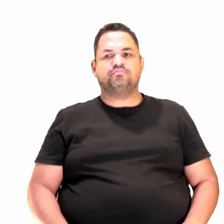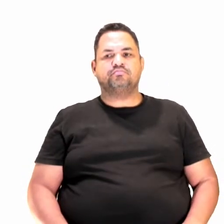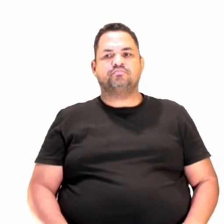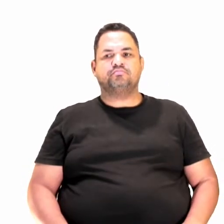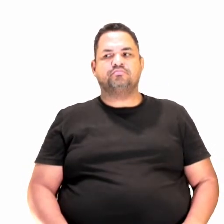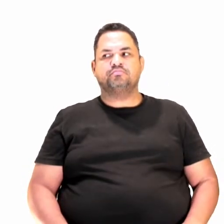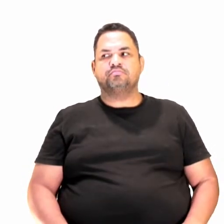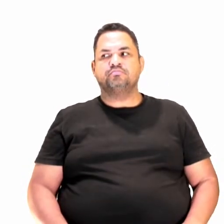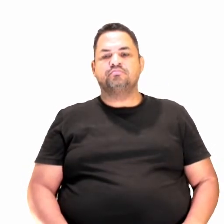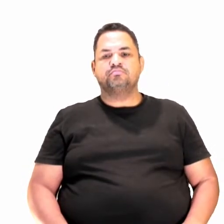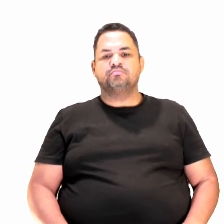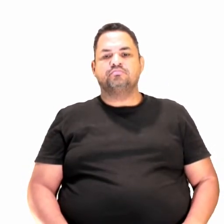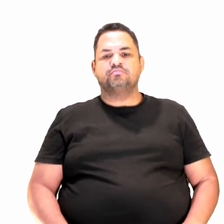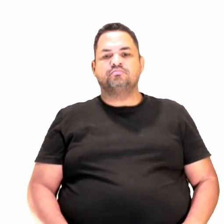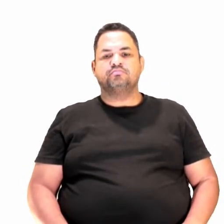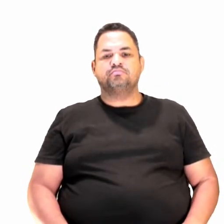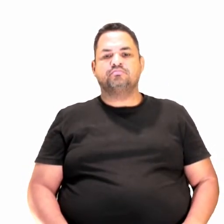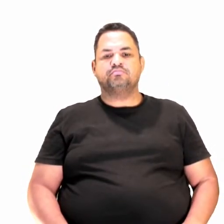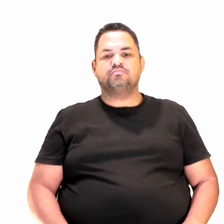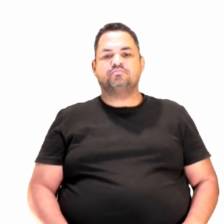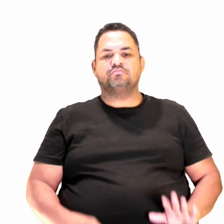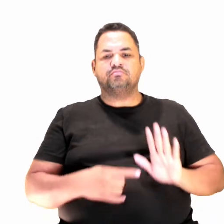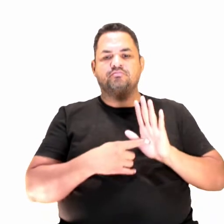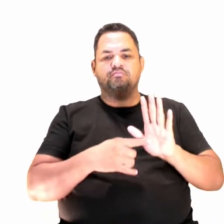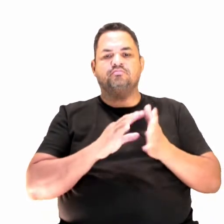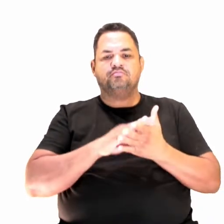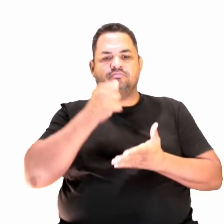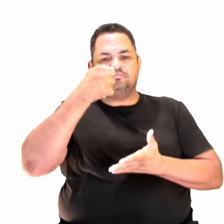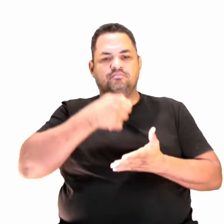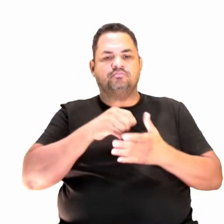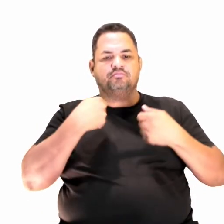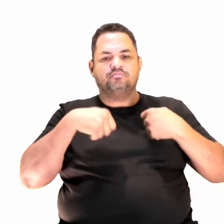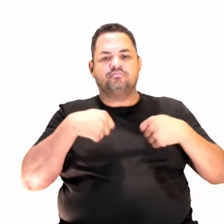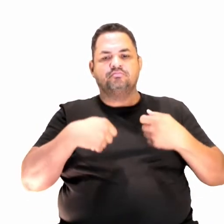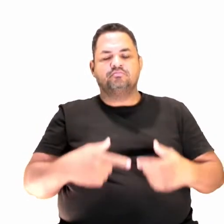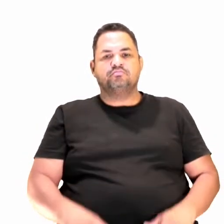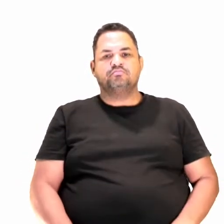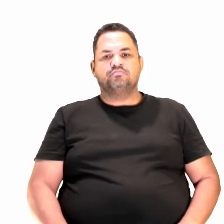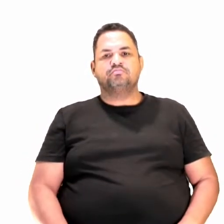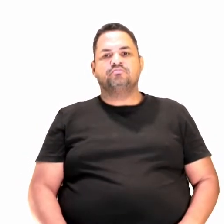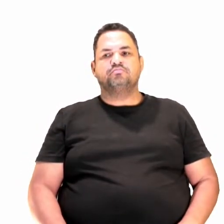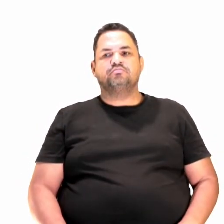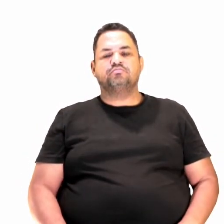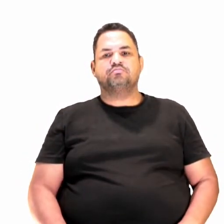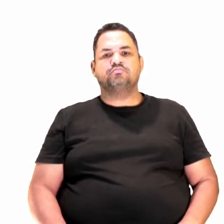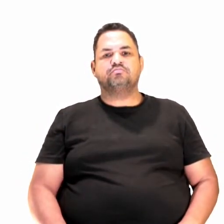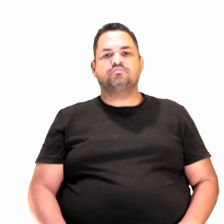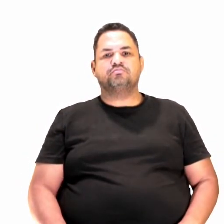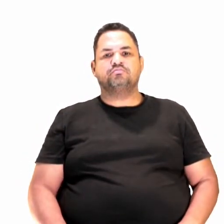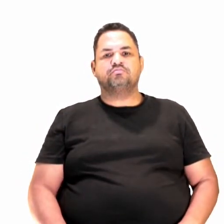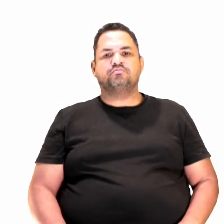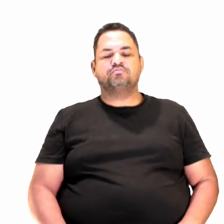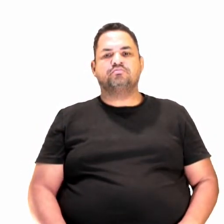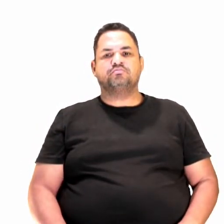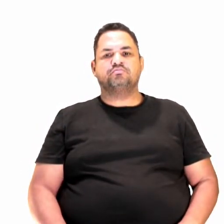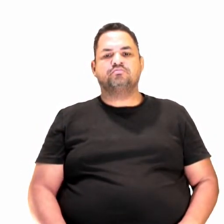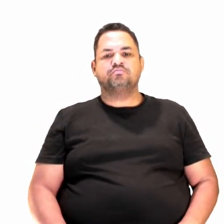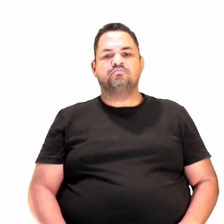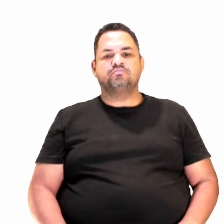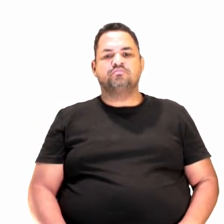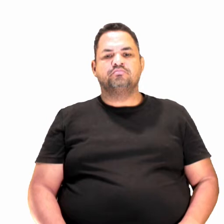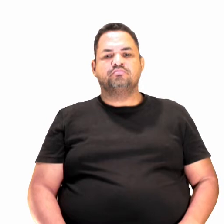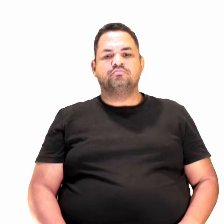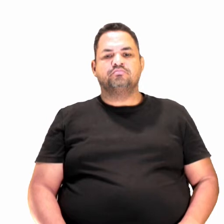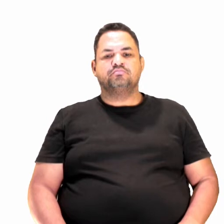questão da suposição, e agora ele vai expressar obrigação ou necessidade. Must, obligation,